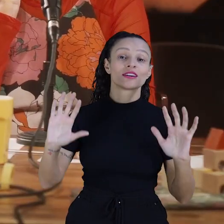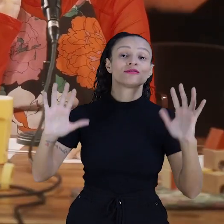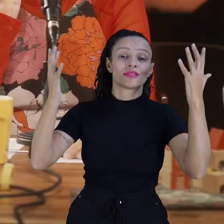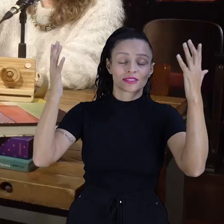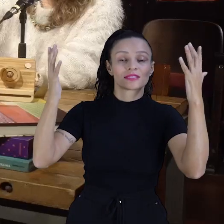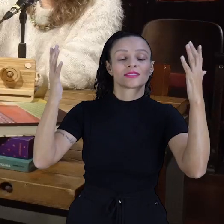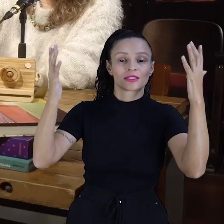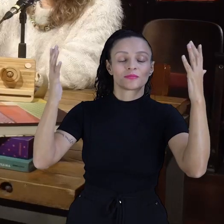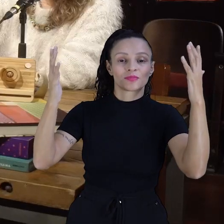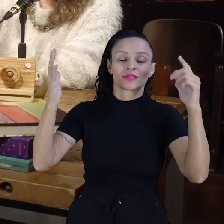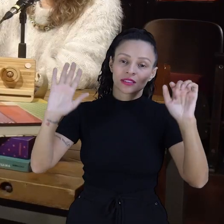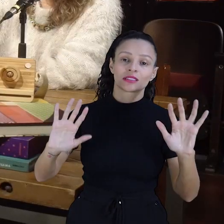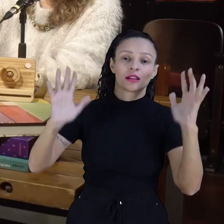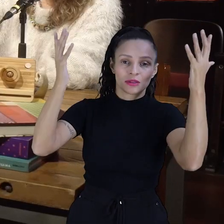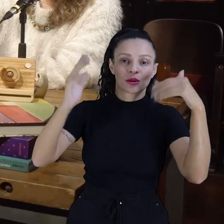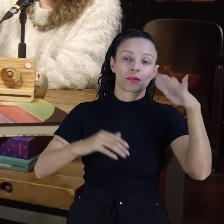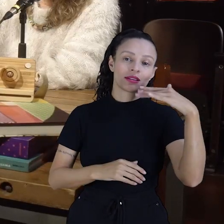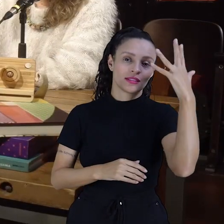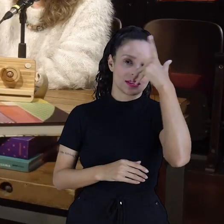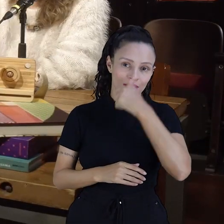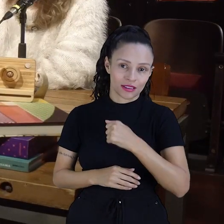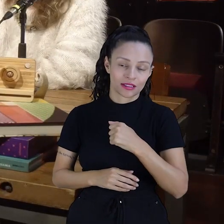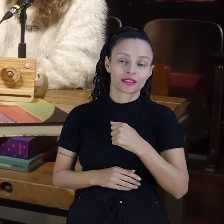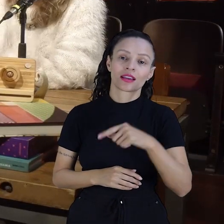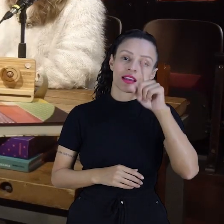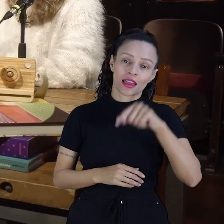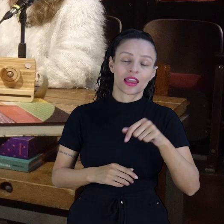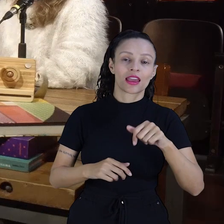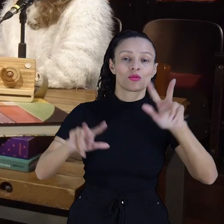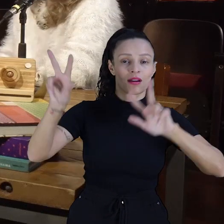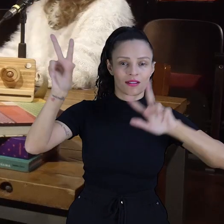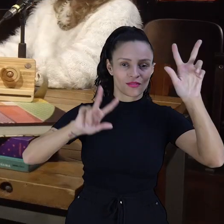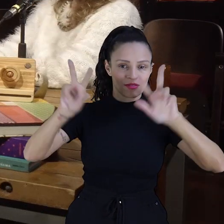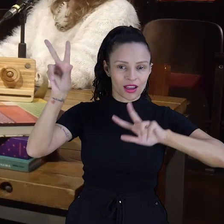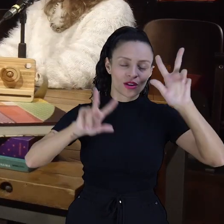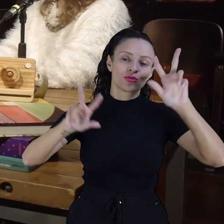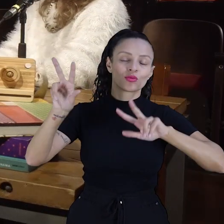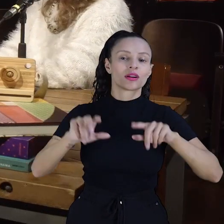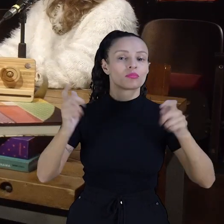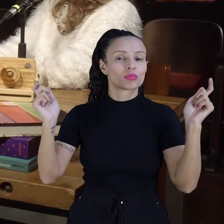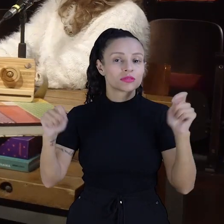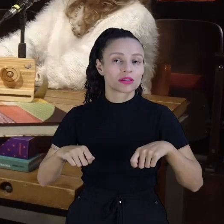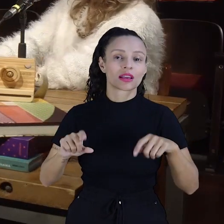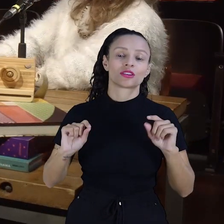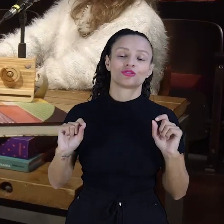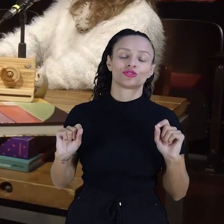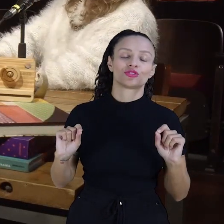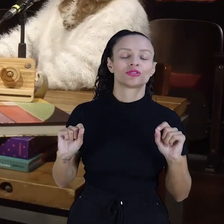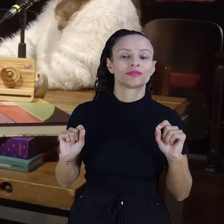com a festa... Uma das celebrações mais lindas que há no Brasil, para mim, é o Carnaval. A